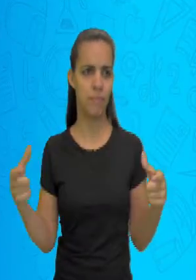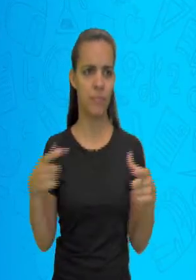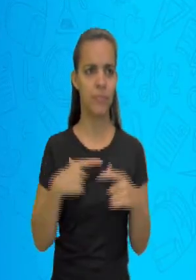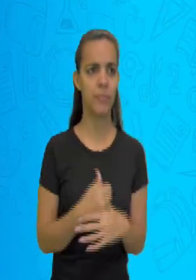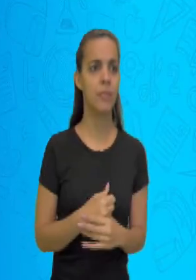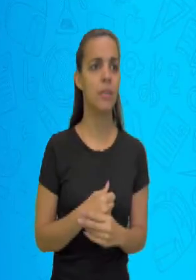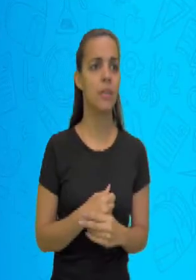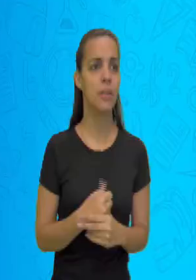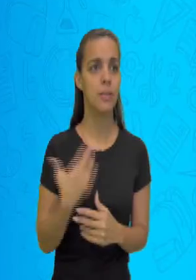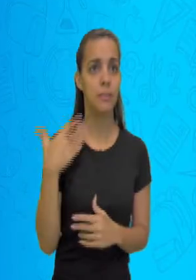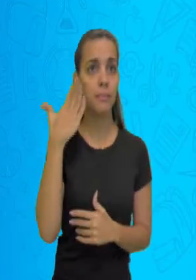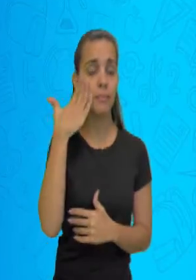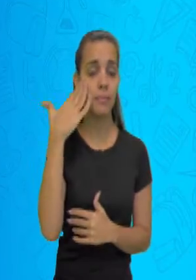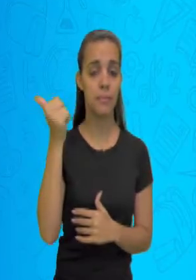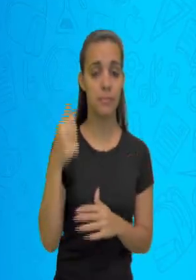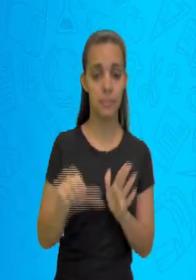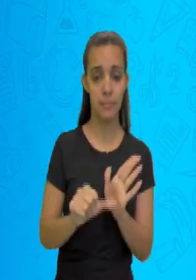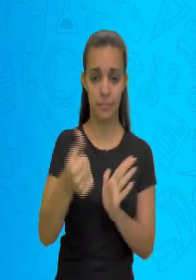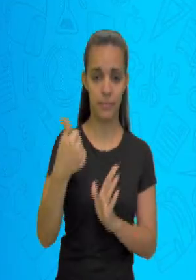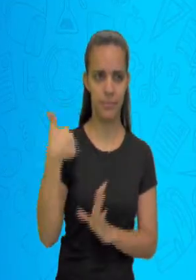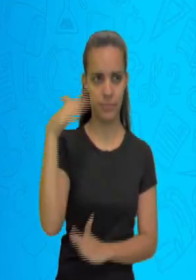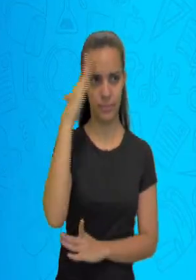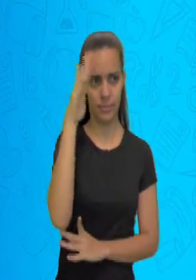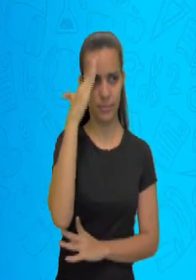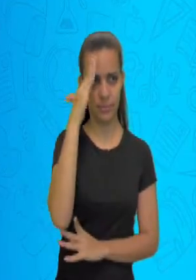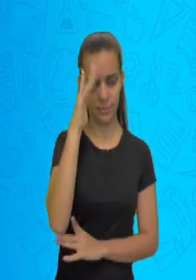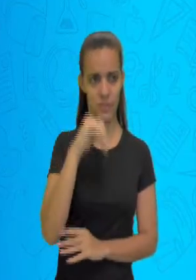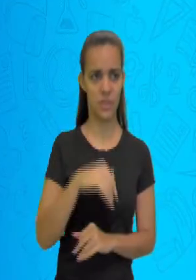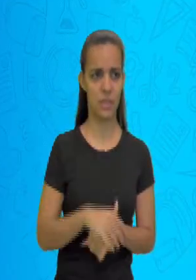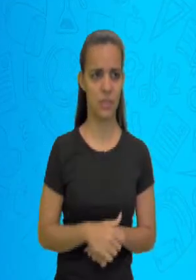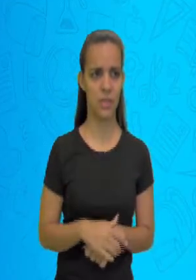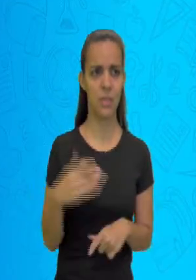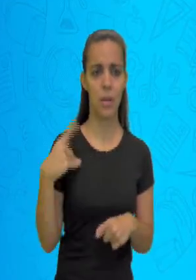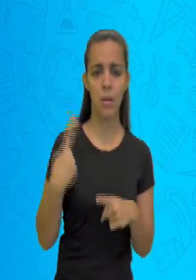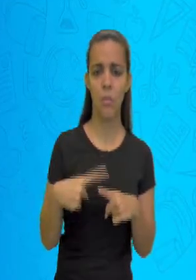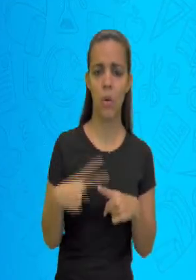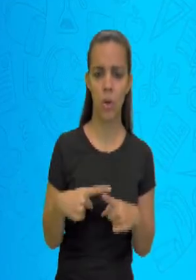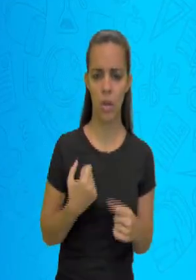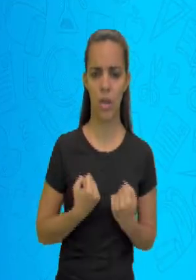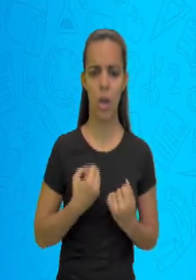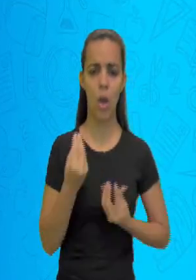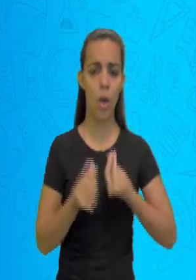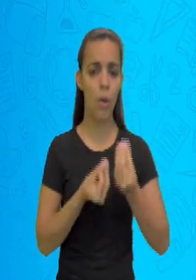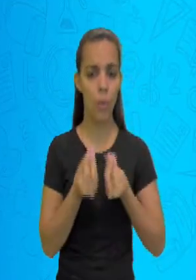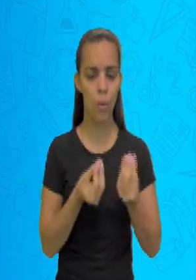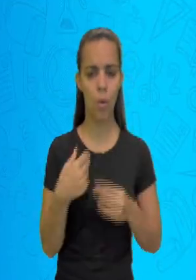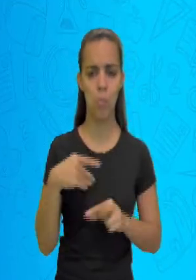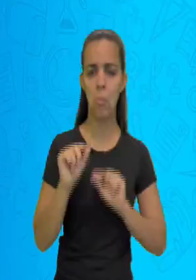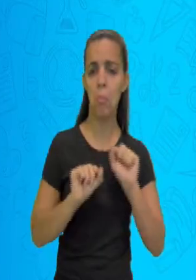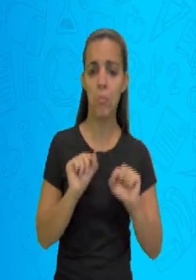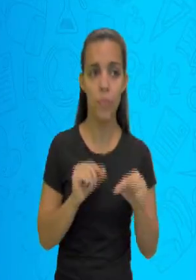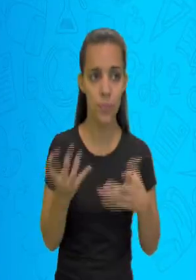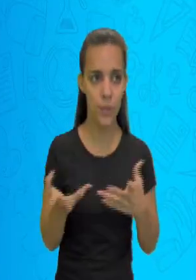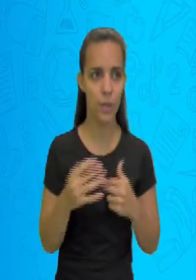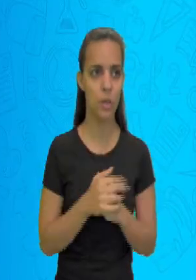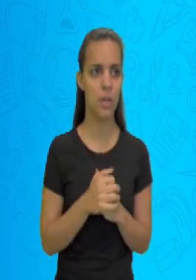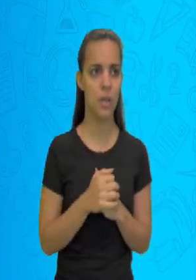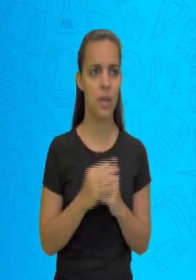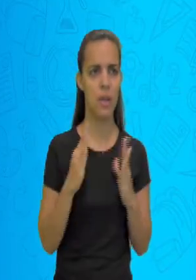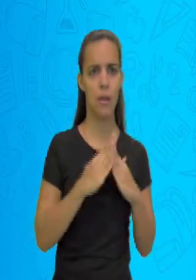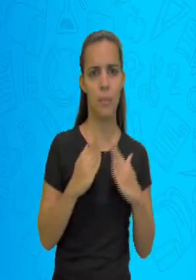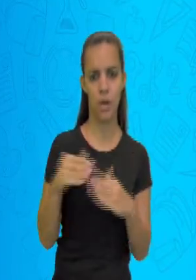precisa primeiro entender como elas são feitas, por que elas são feitas e a importância que